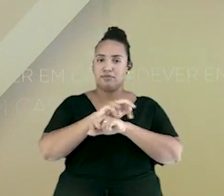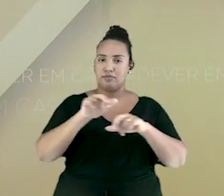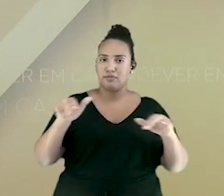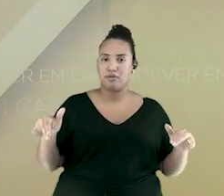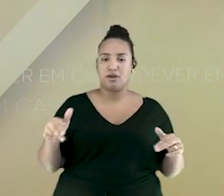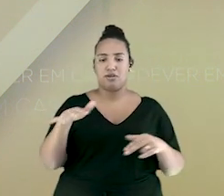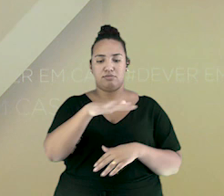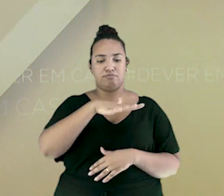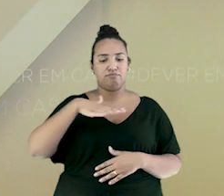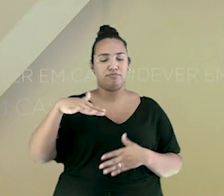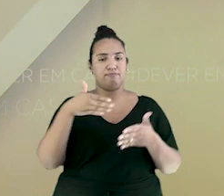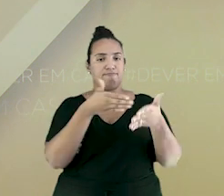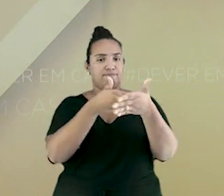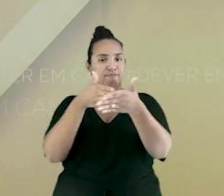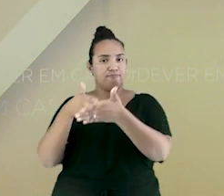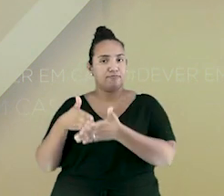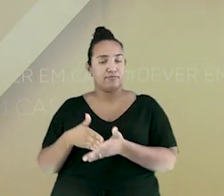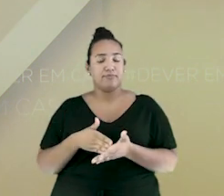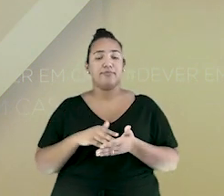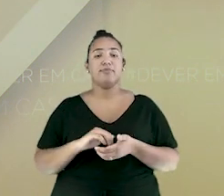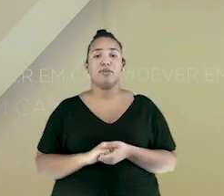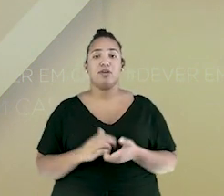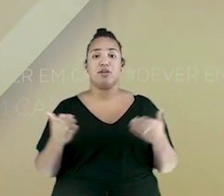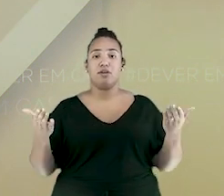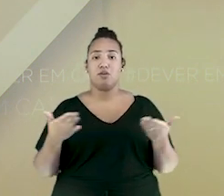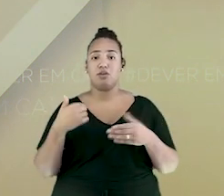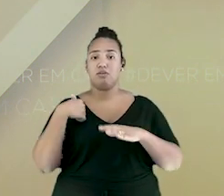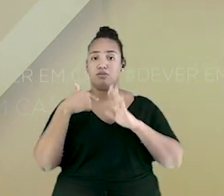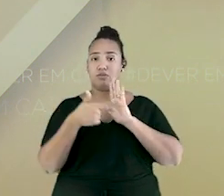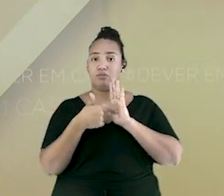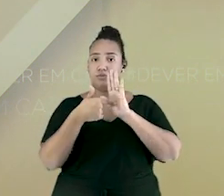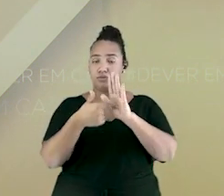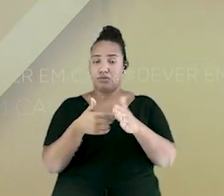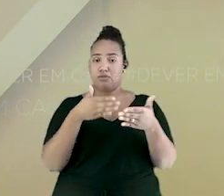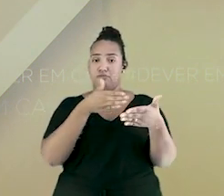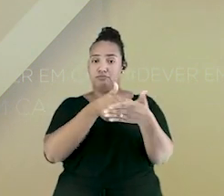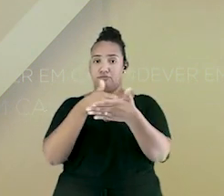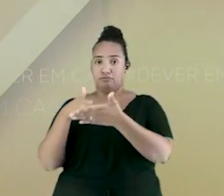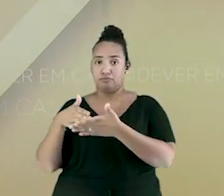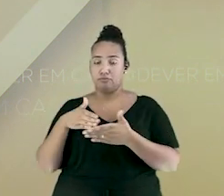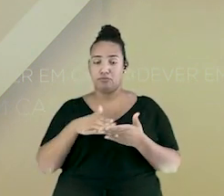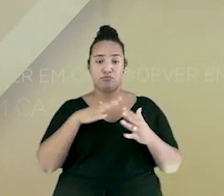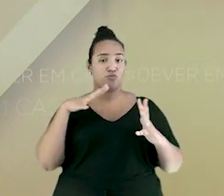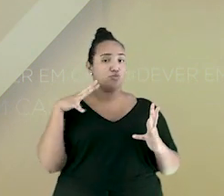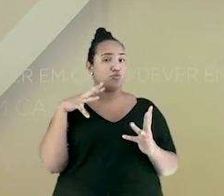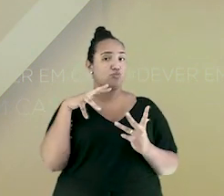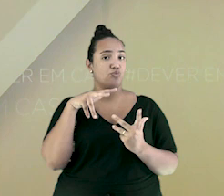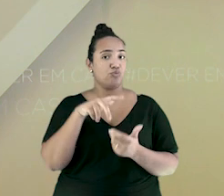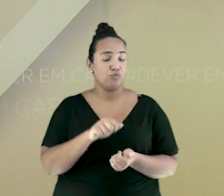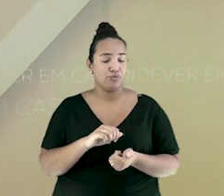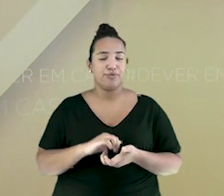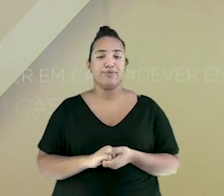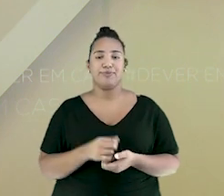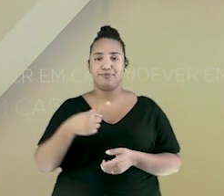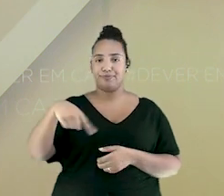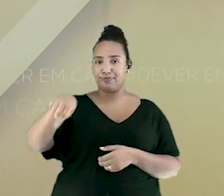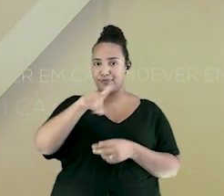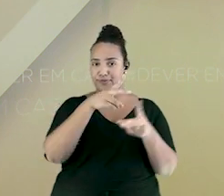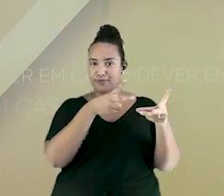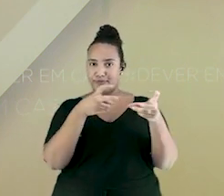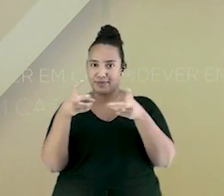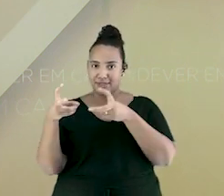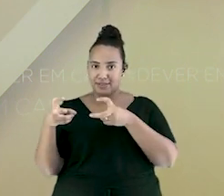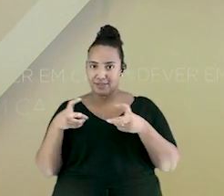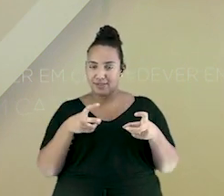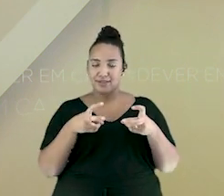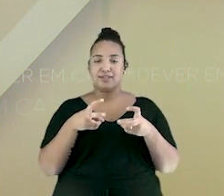divisão territorial. Agora eu vou mostrar a vocês algumas fronteiras curiosas ao redor do mundo. Vocês vão observar